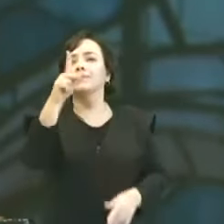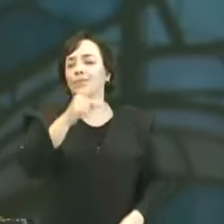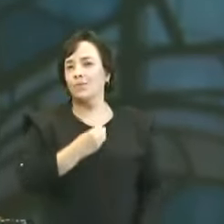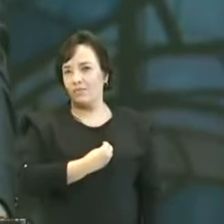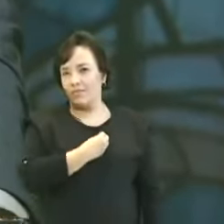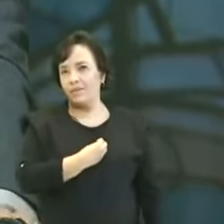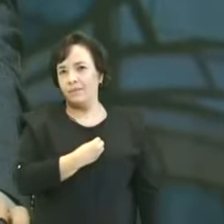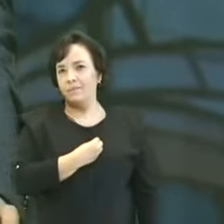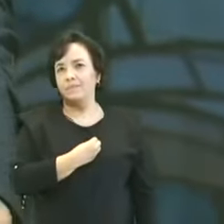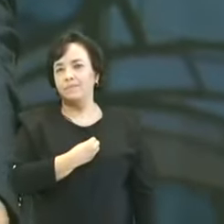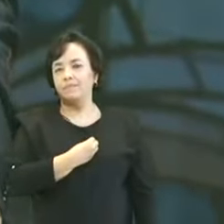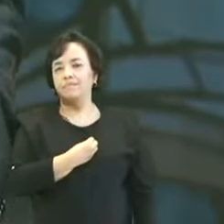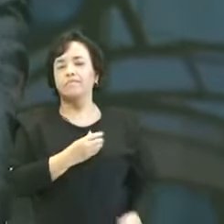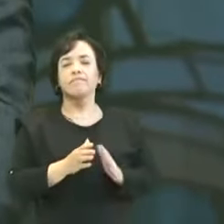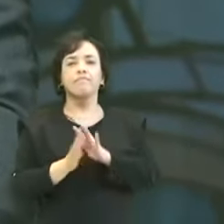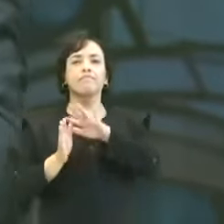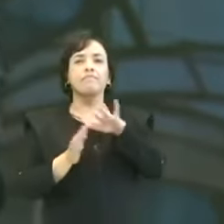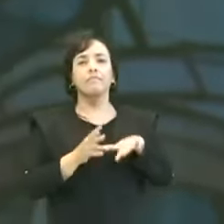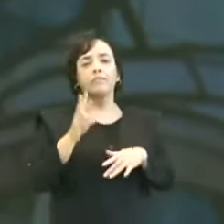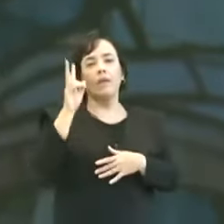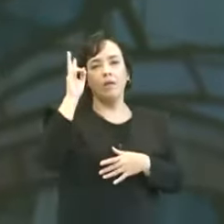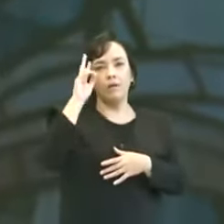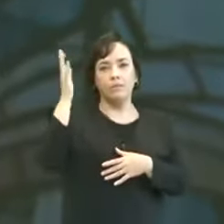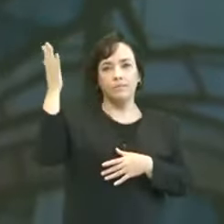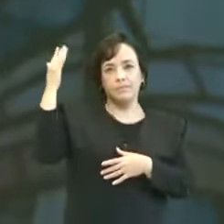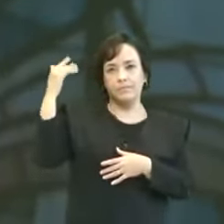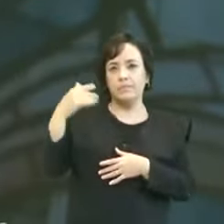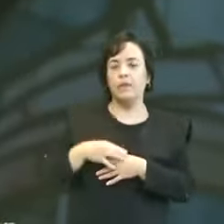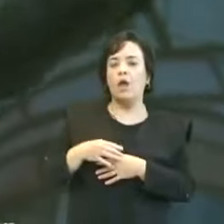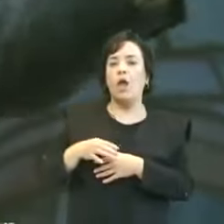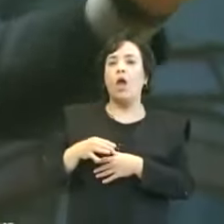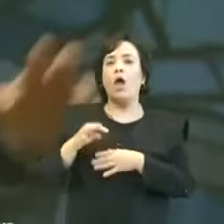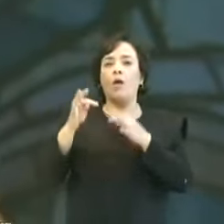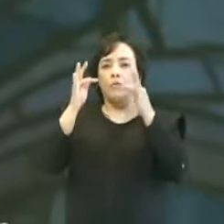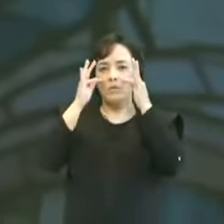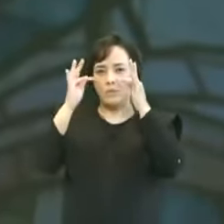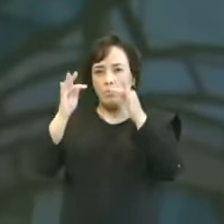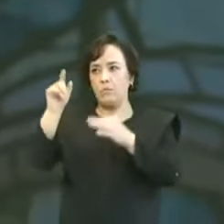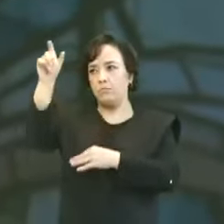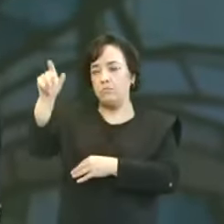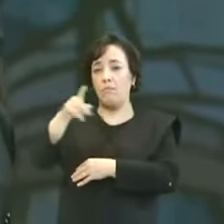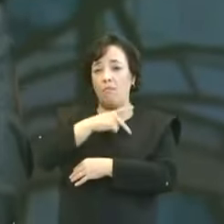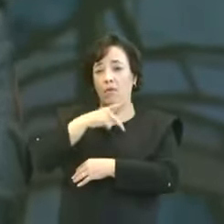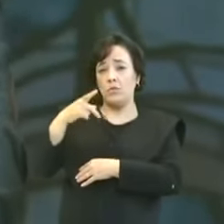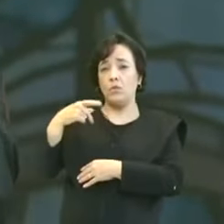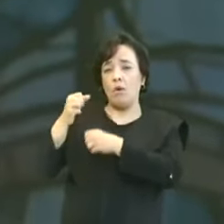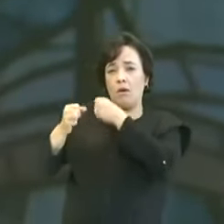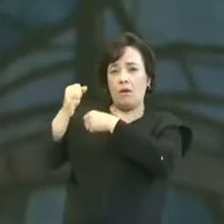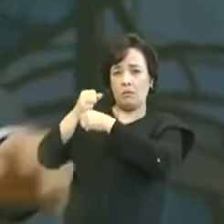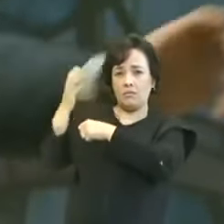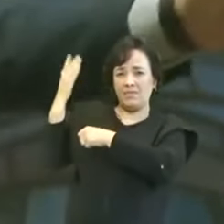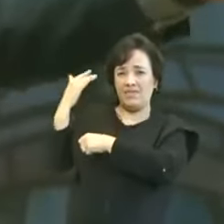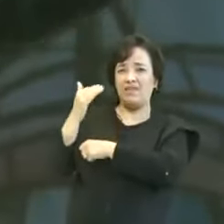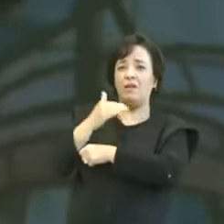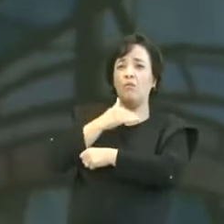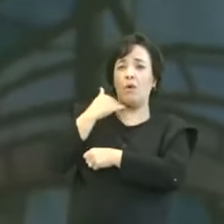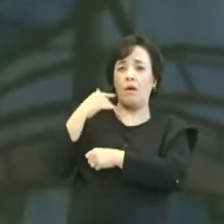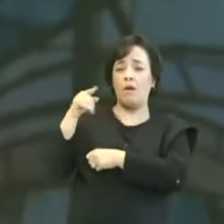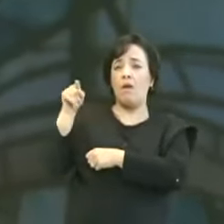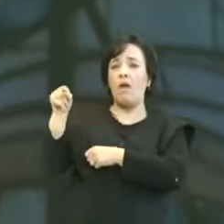Eu lembro que ouvi um testemunho de um pastor que faleceu ano passado, Reinhard Bonk. Ele